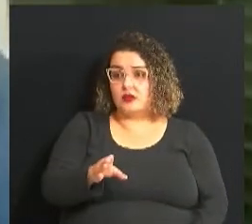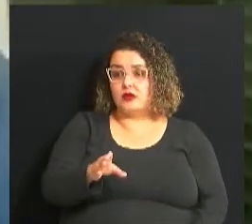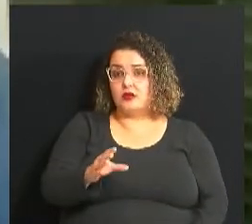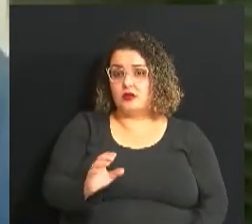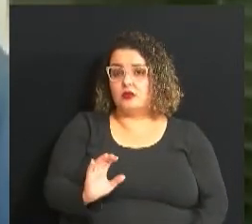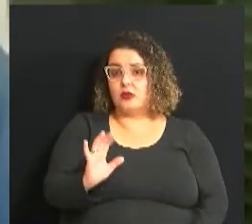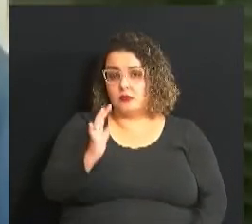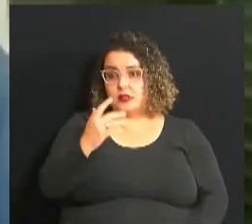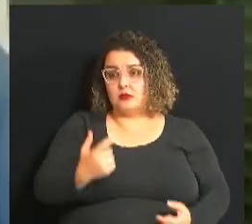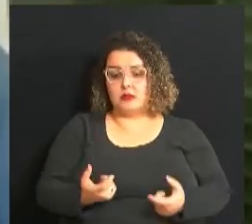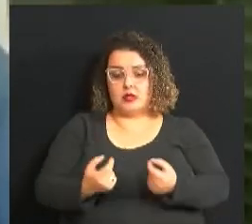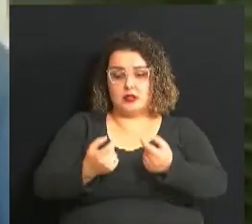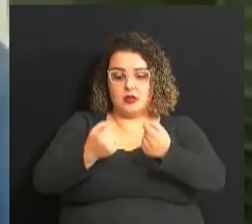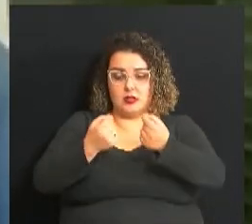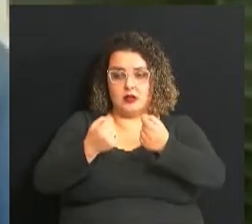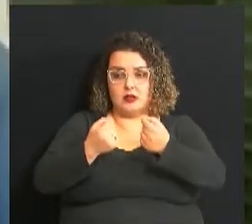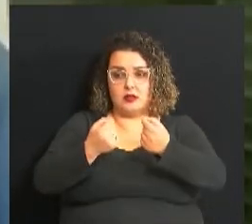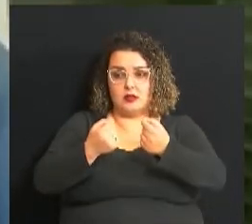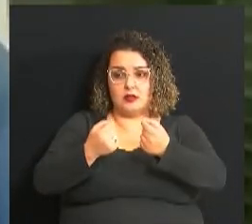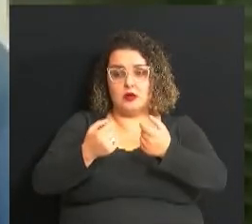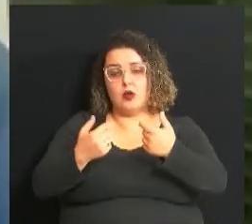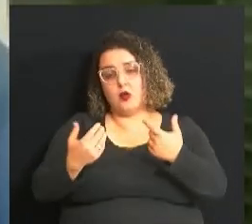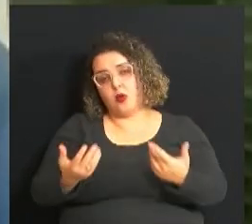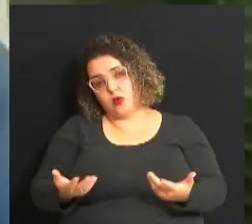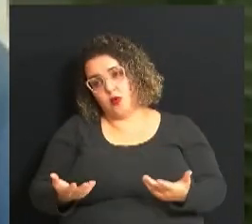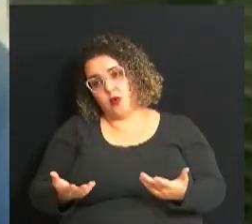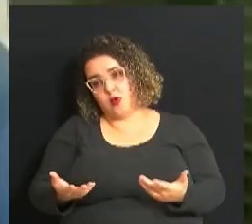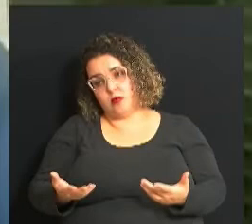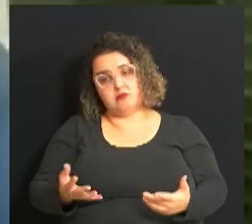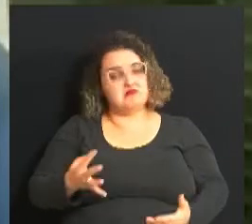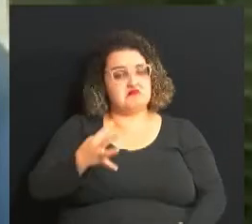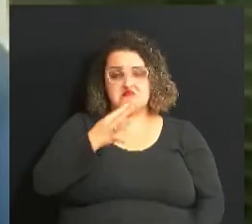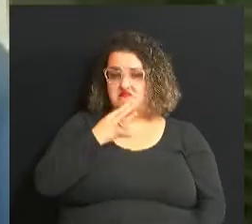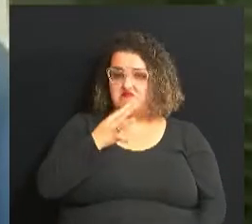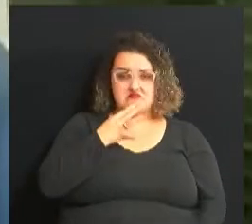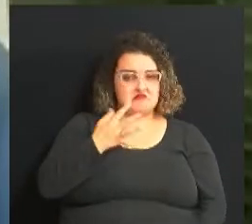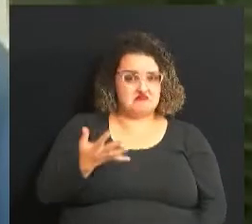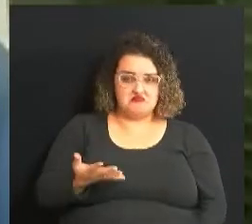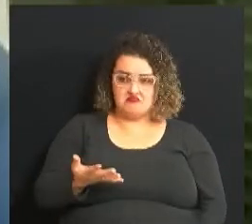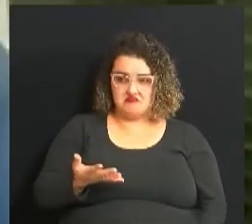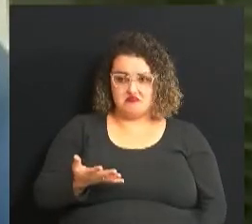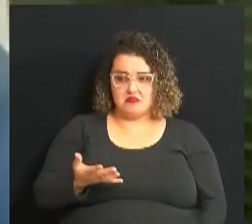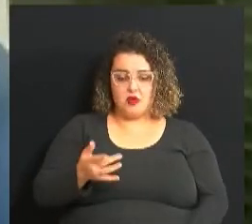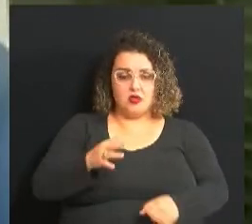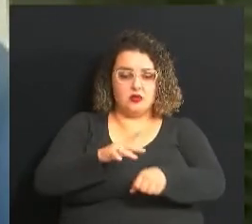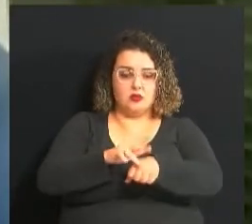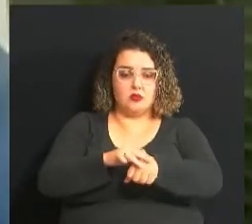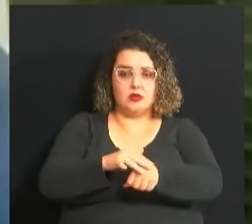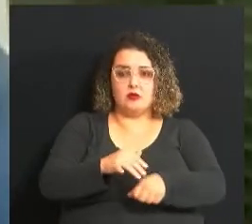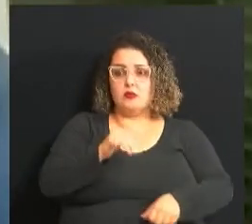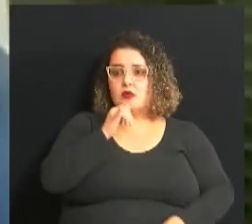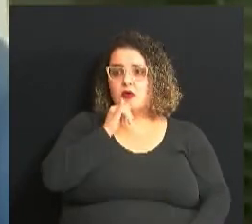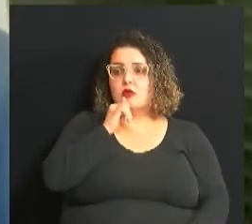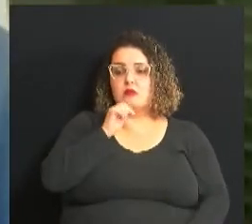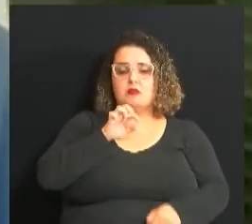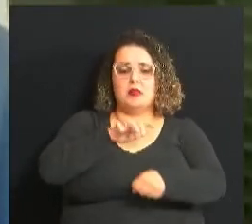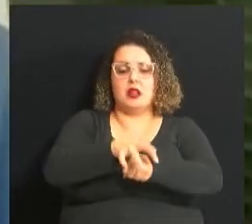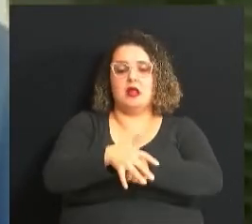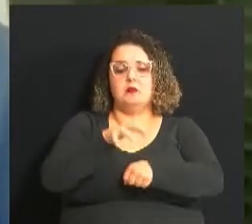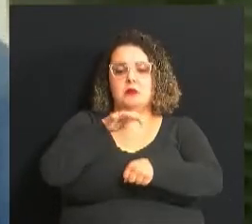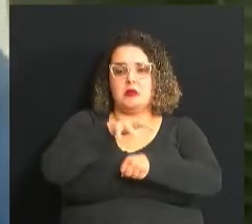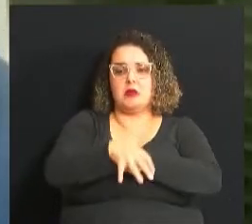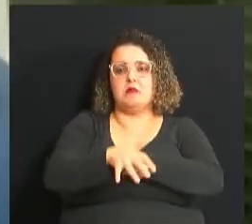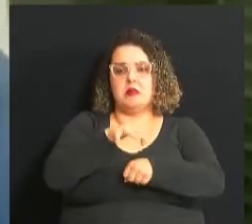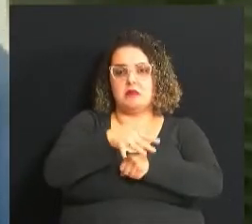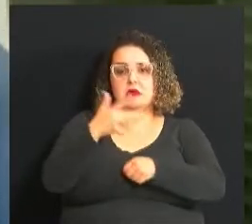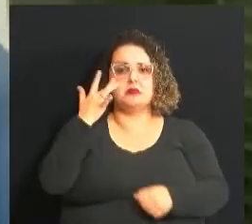câncer ou são causas que a gente não conhece, são doenças, por exemplo, inflamatórias que a gente não sabe a